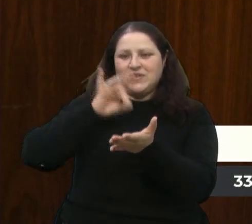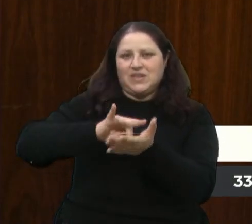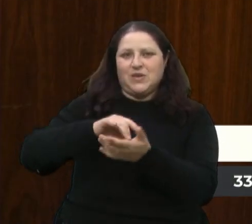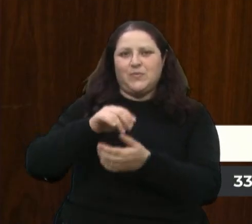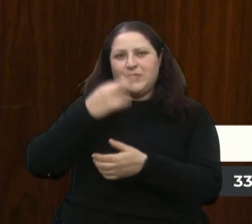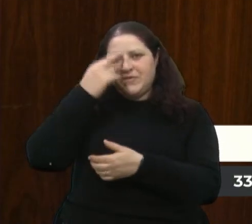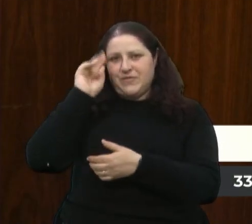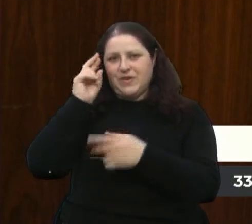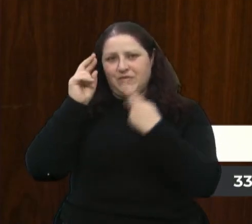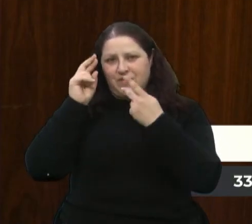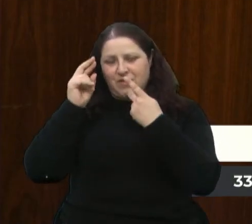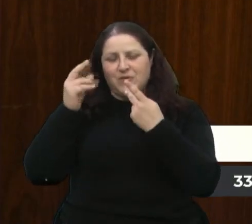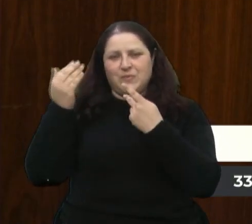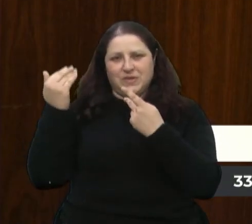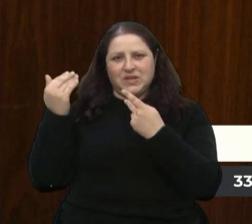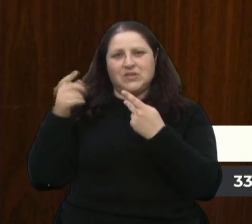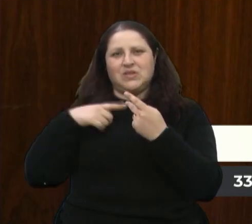do